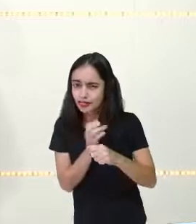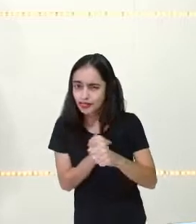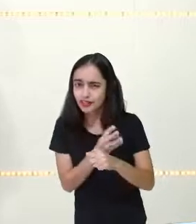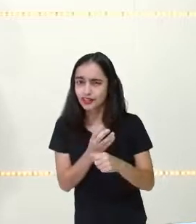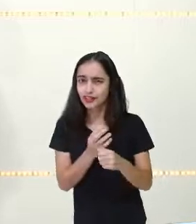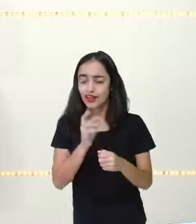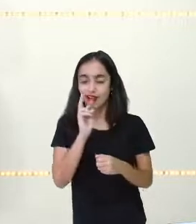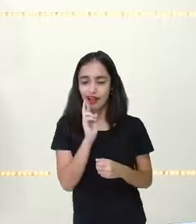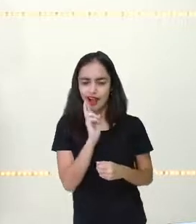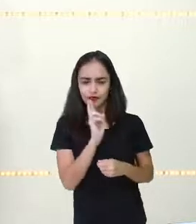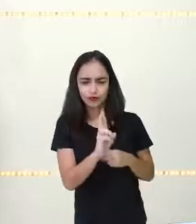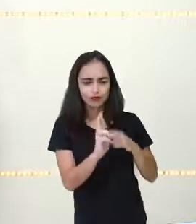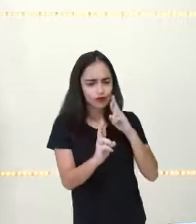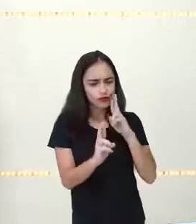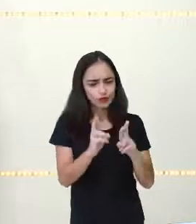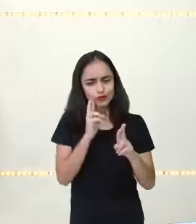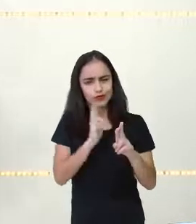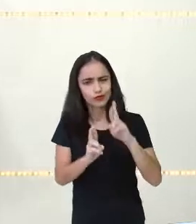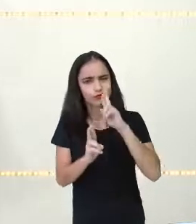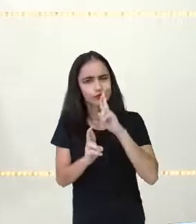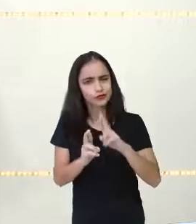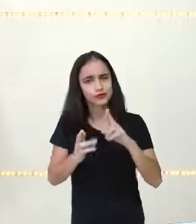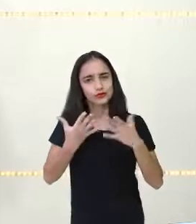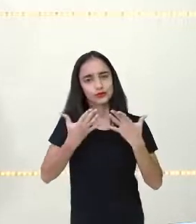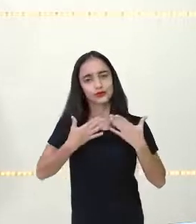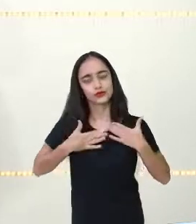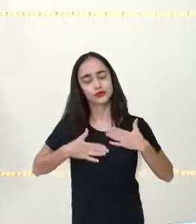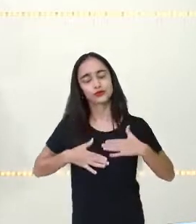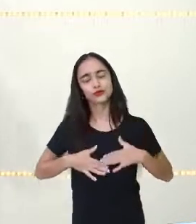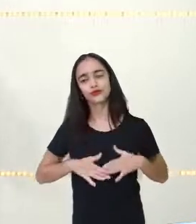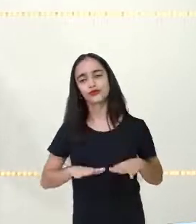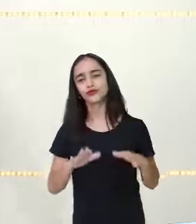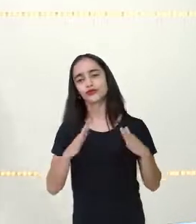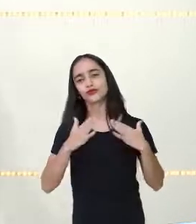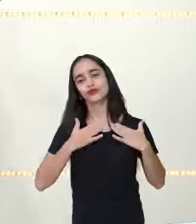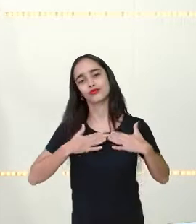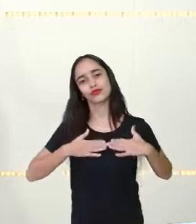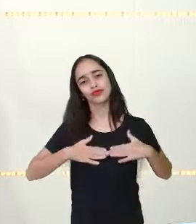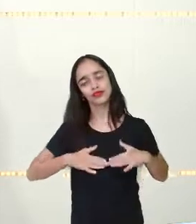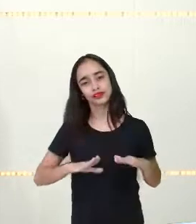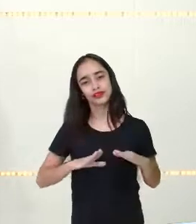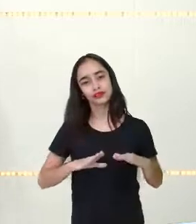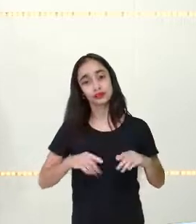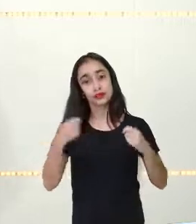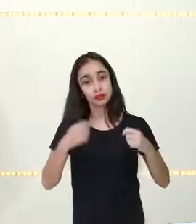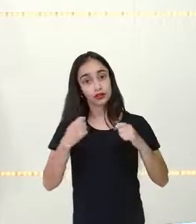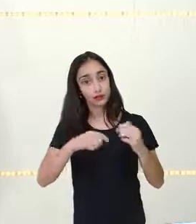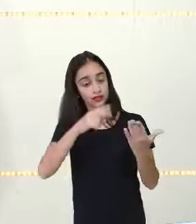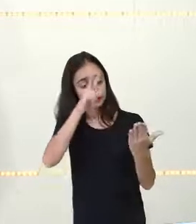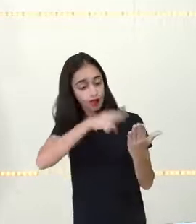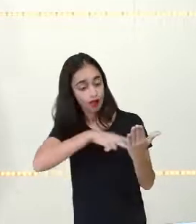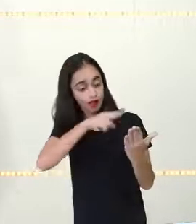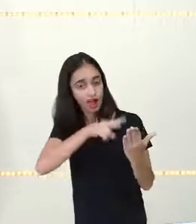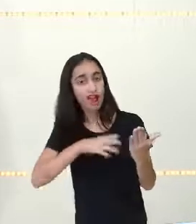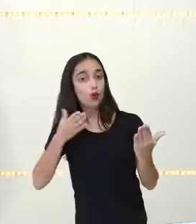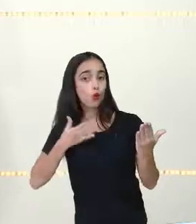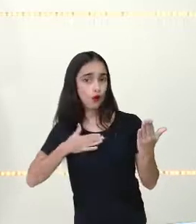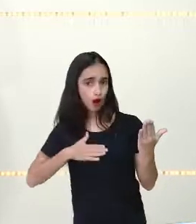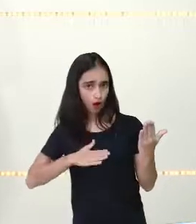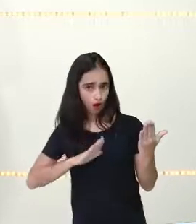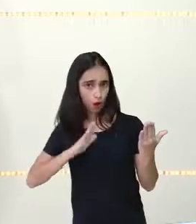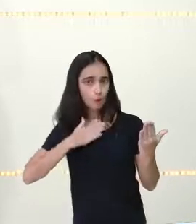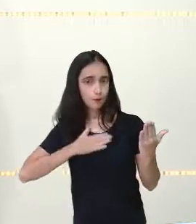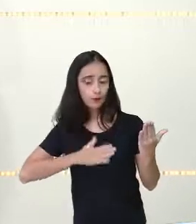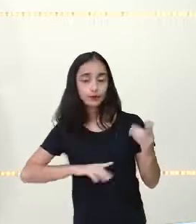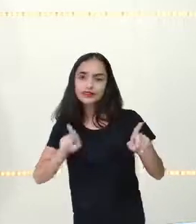tranquilidade eu também falei isso aqui né agora anteriormente se você vai ler com tranquilidade vai responder Da